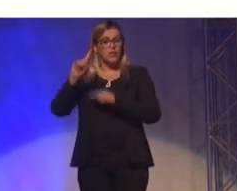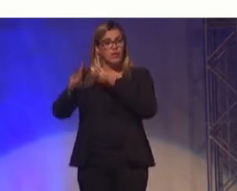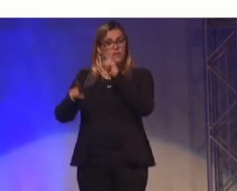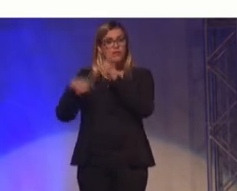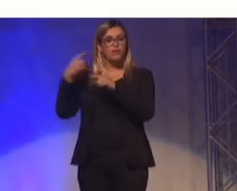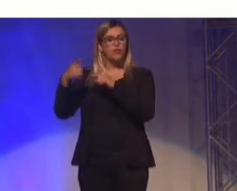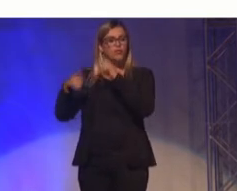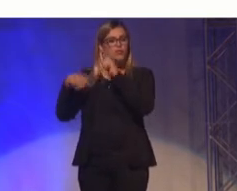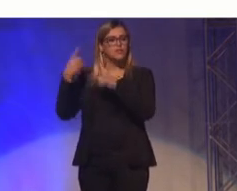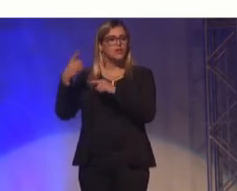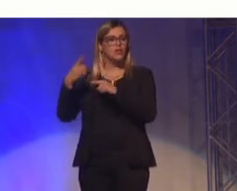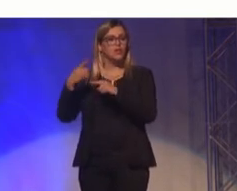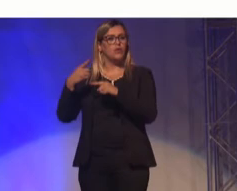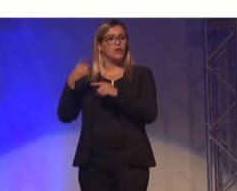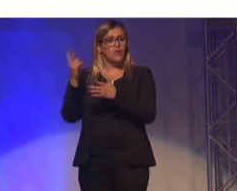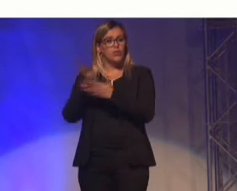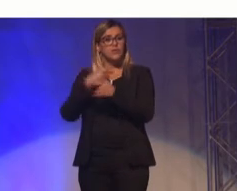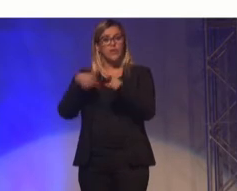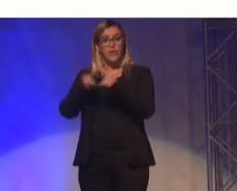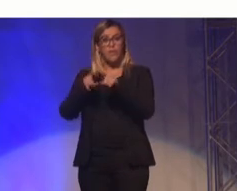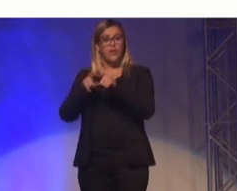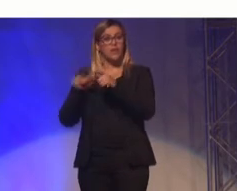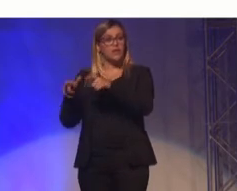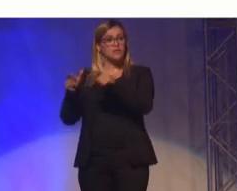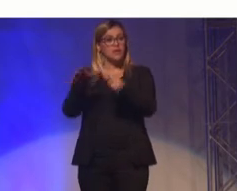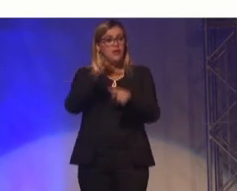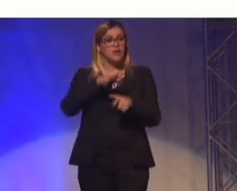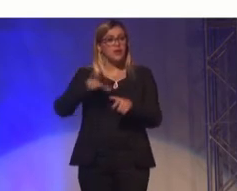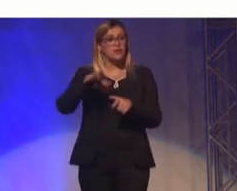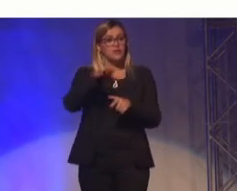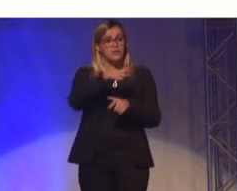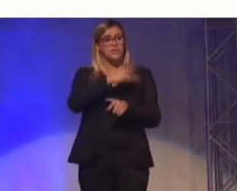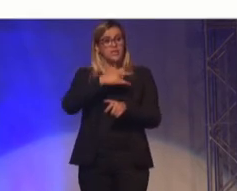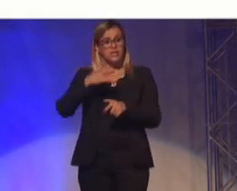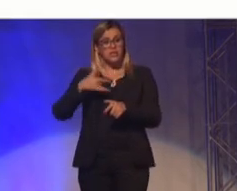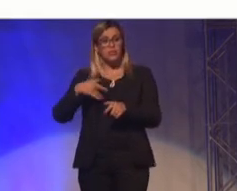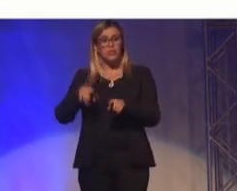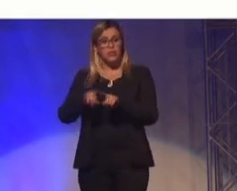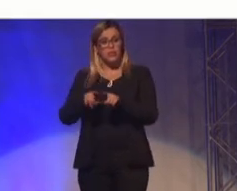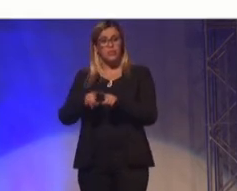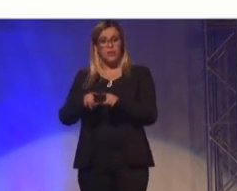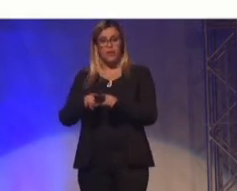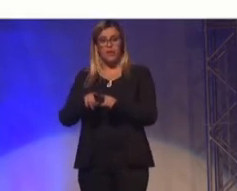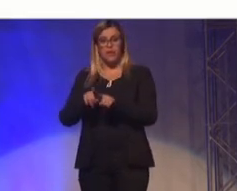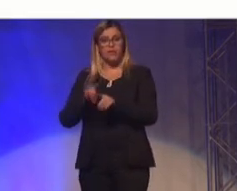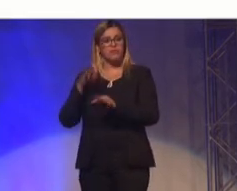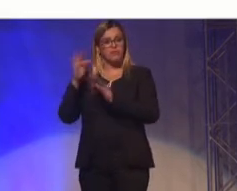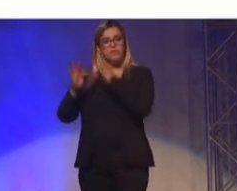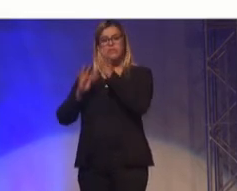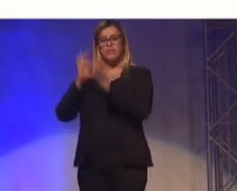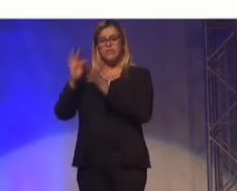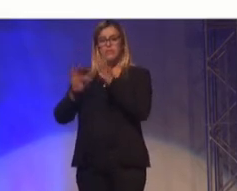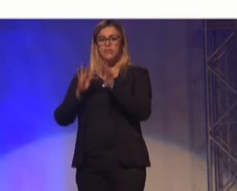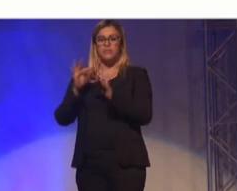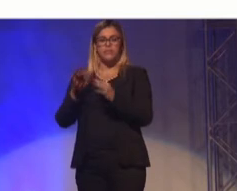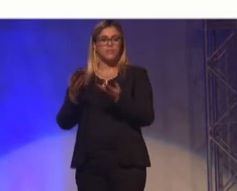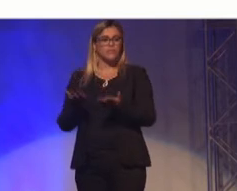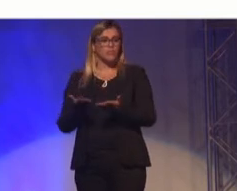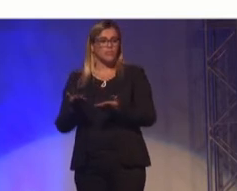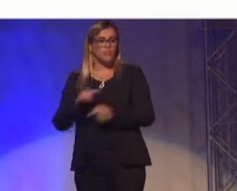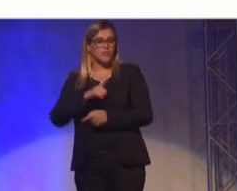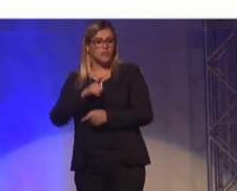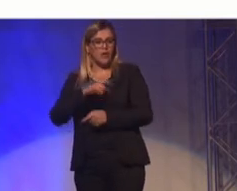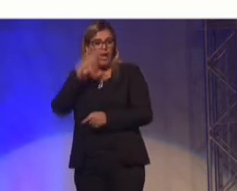em várias áreas, né, não só na área da saúde, essa evolução aí da modernidade, hoje chegando